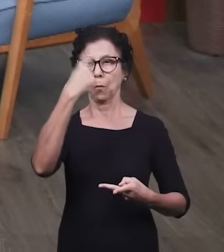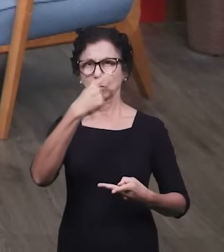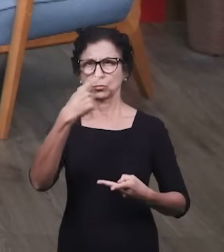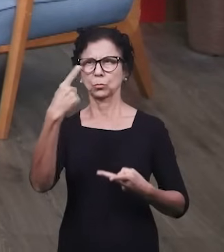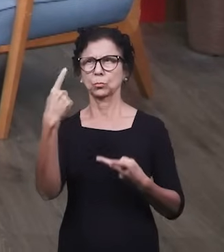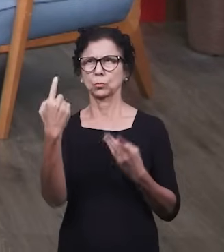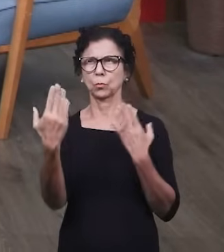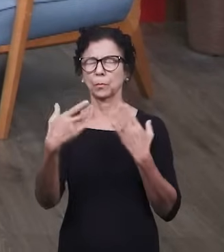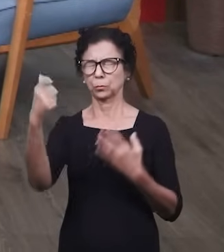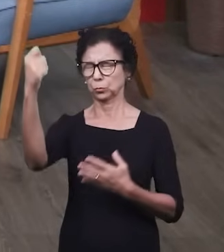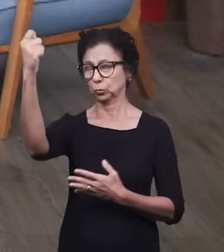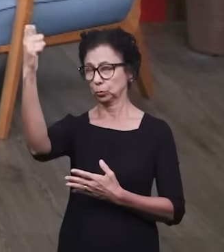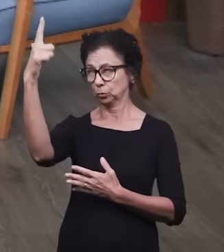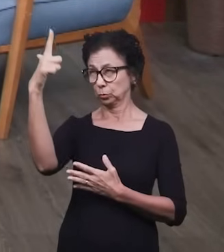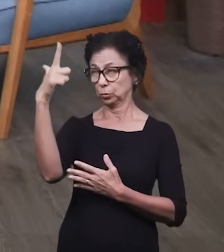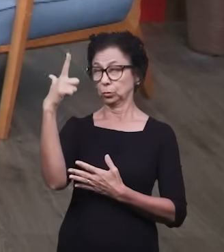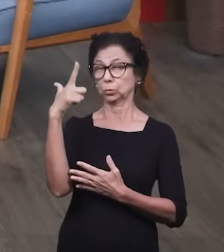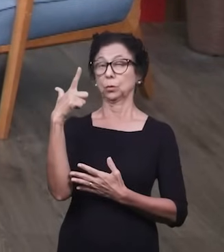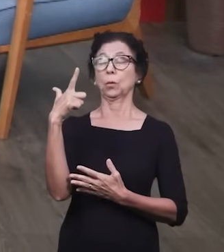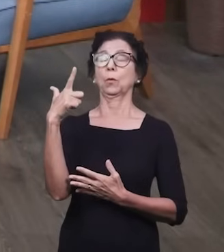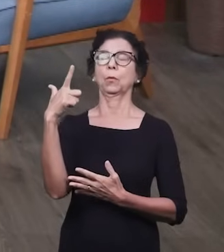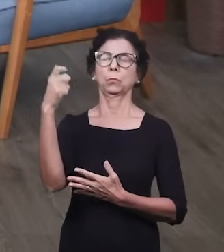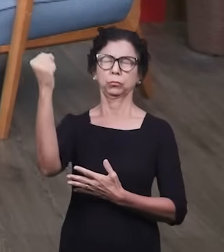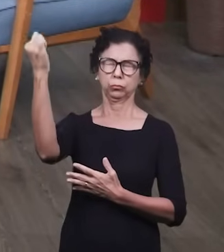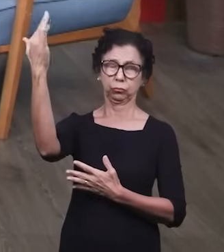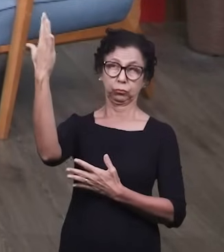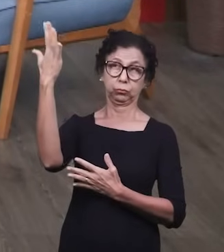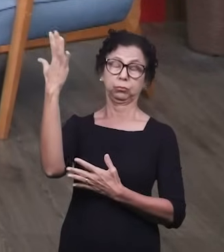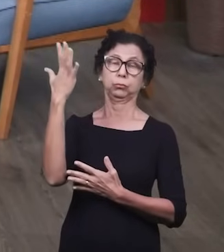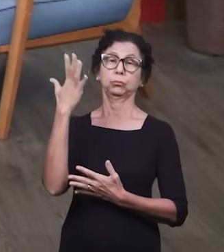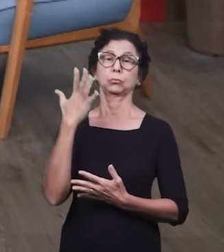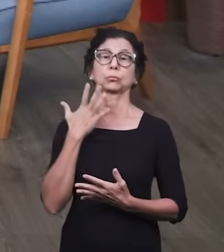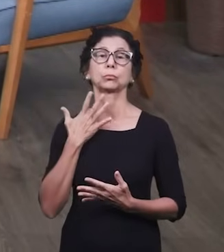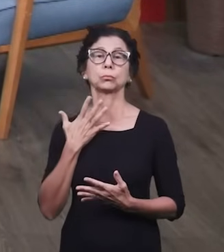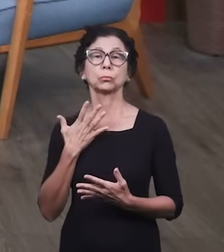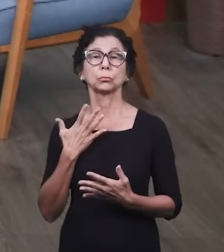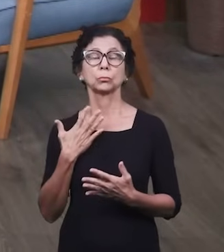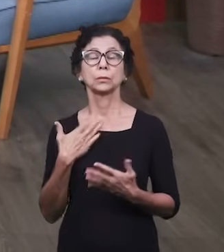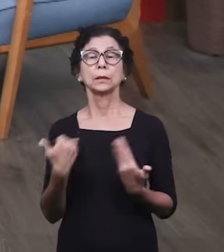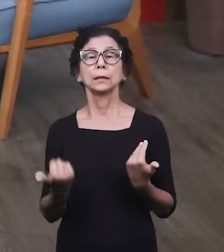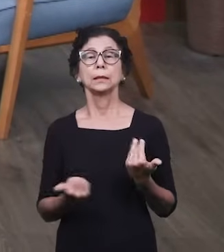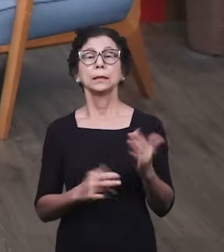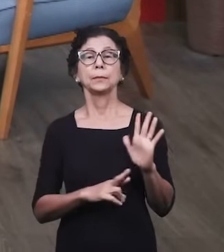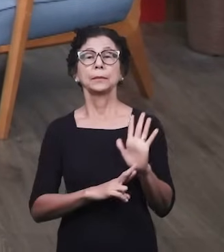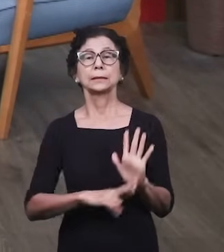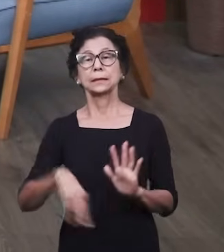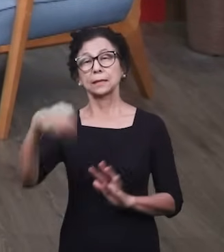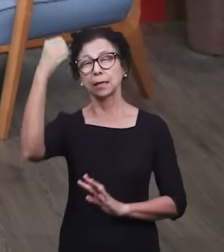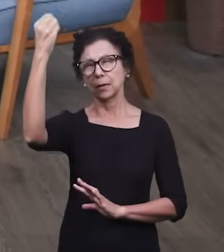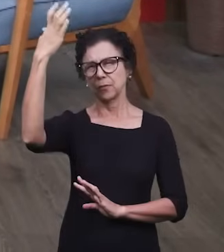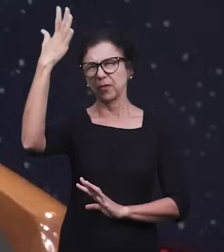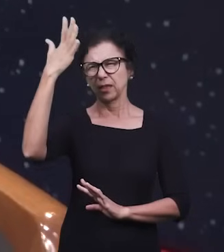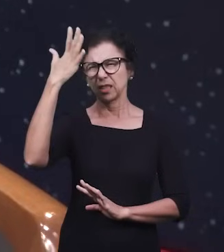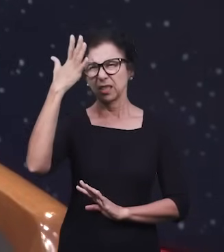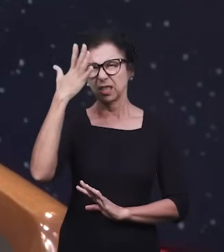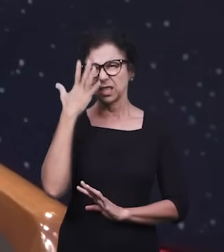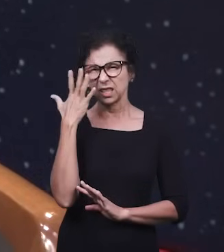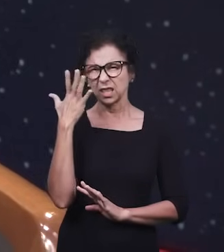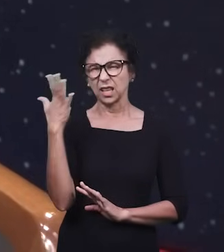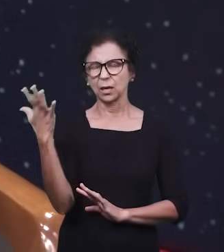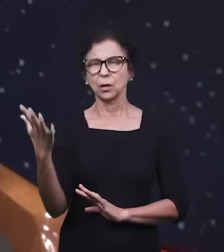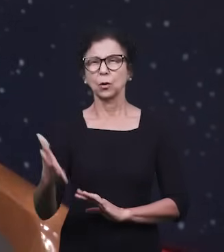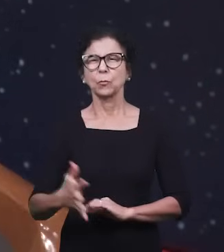como o sol, não é, Daniel? Que fala da revelação, da luz, a luz que dissipa